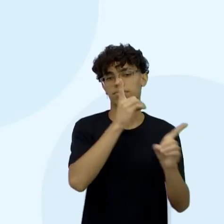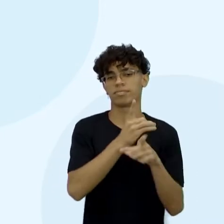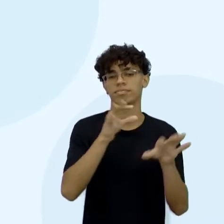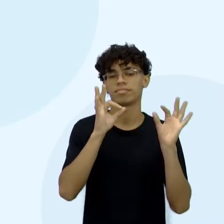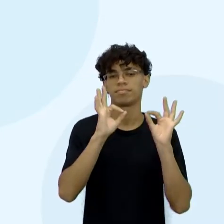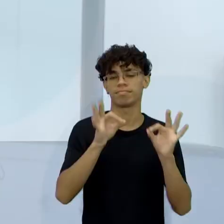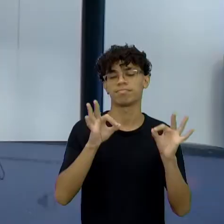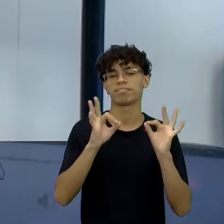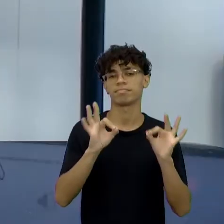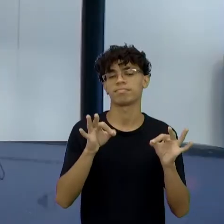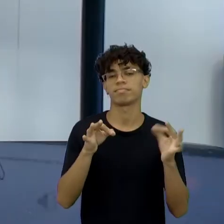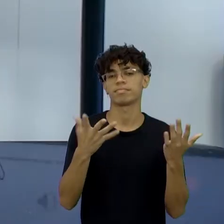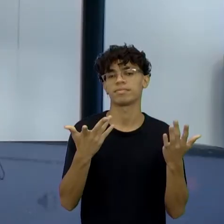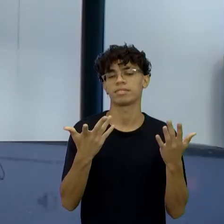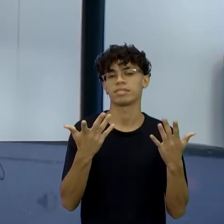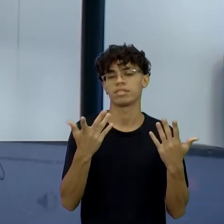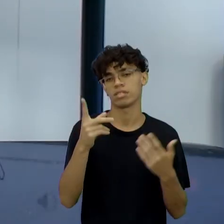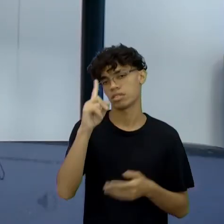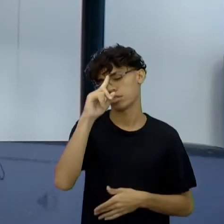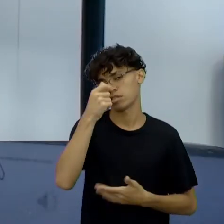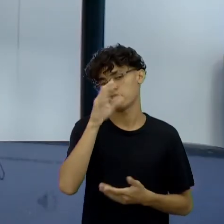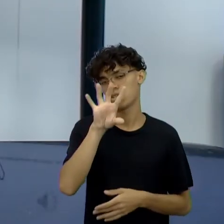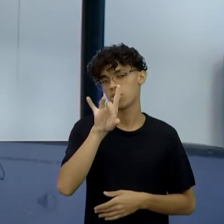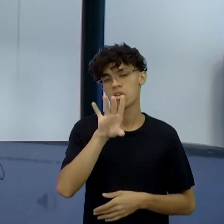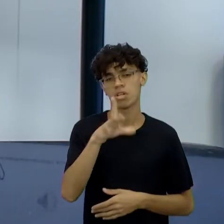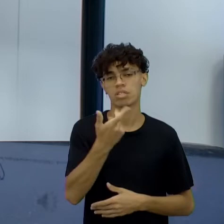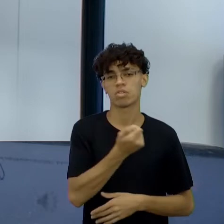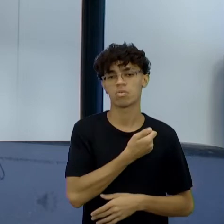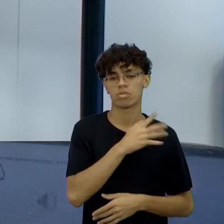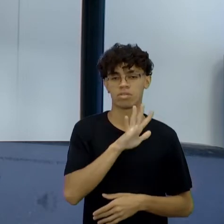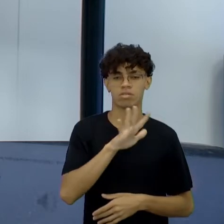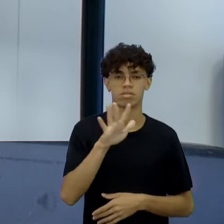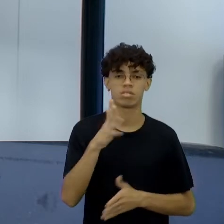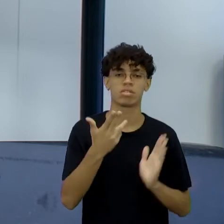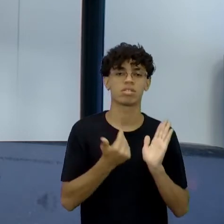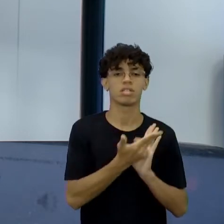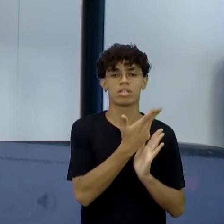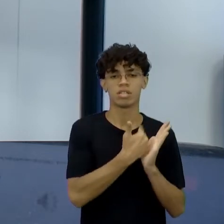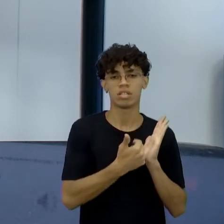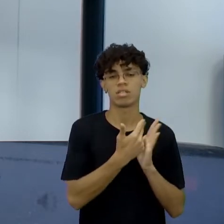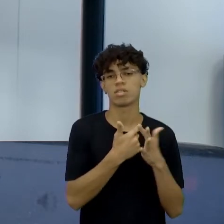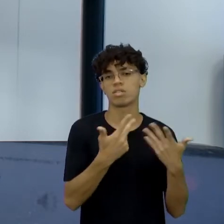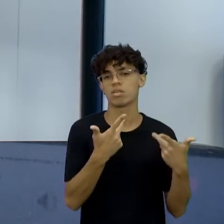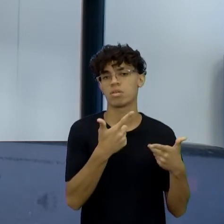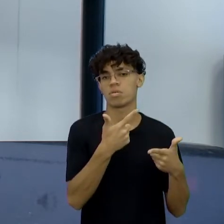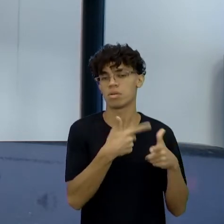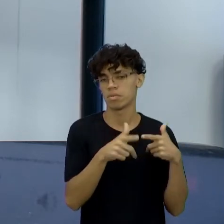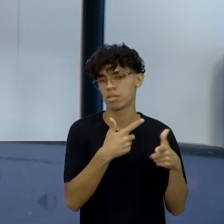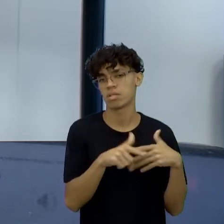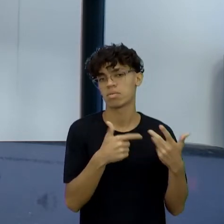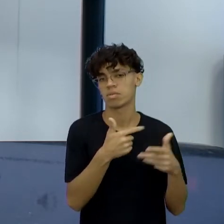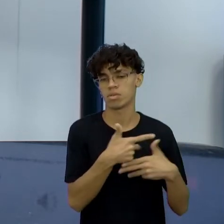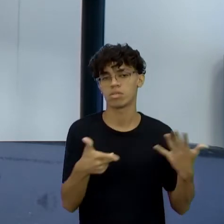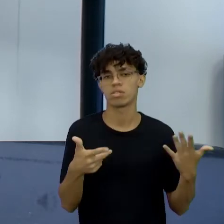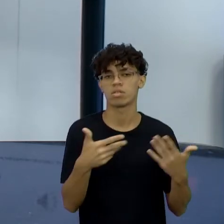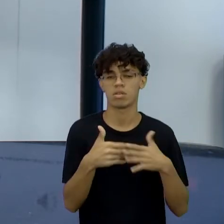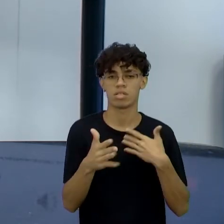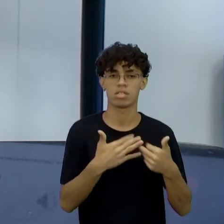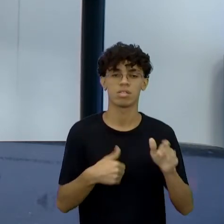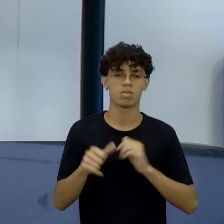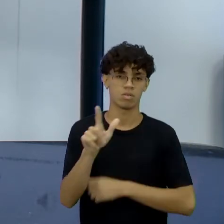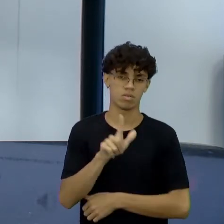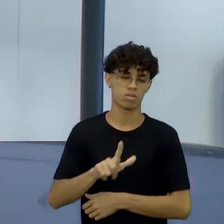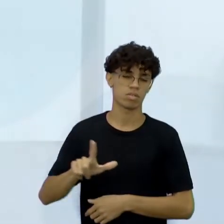certo? Só que a gente não quer definir aí com números, a gente quer generalizar, falar em uma situação qualquer, por isso a gente bota as letras